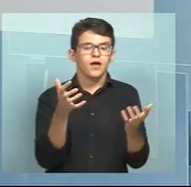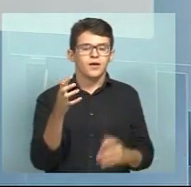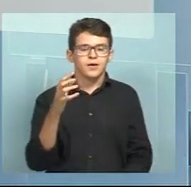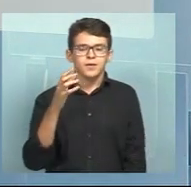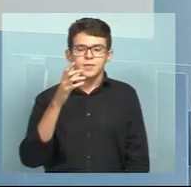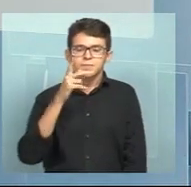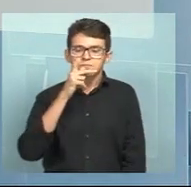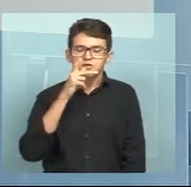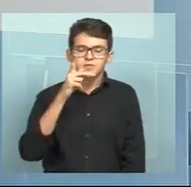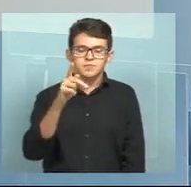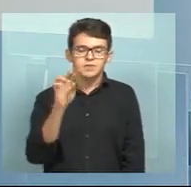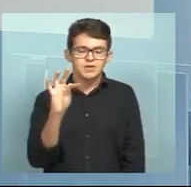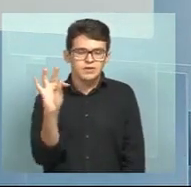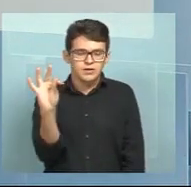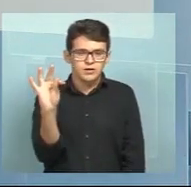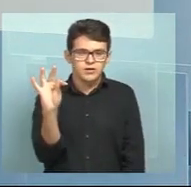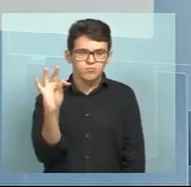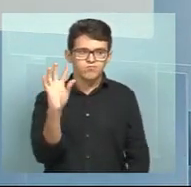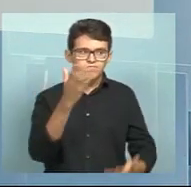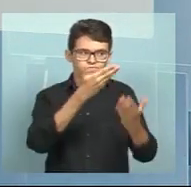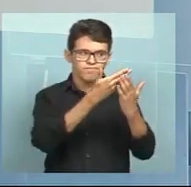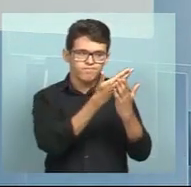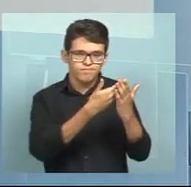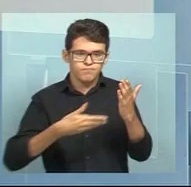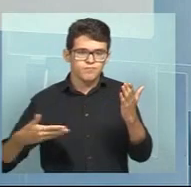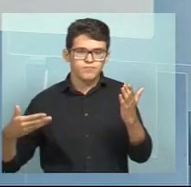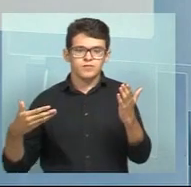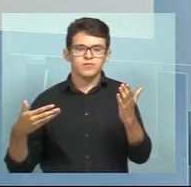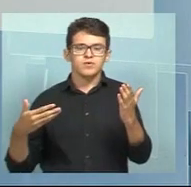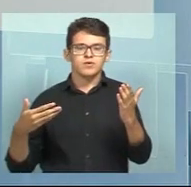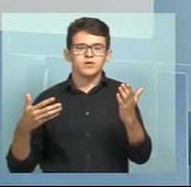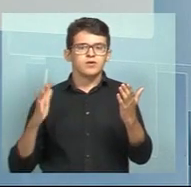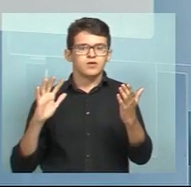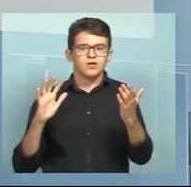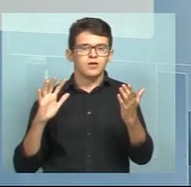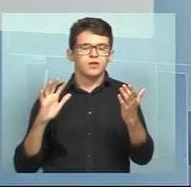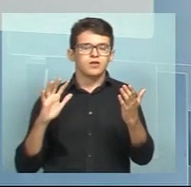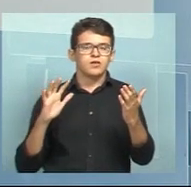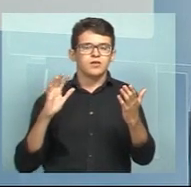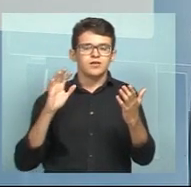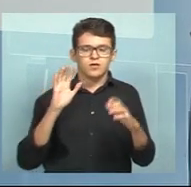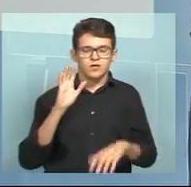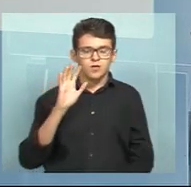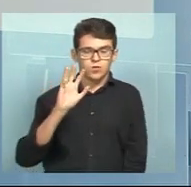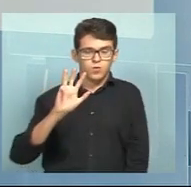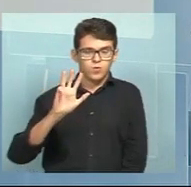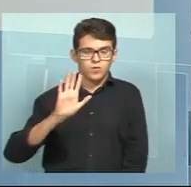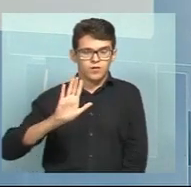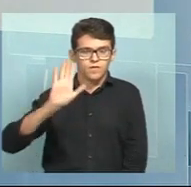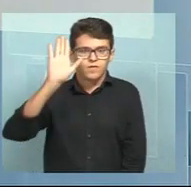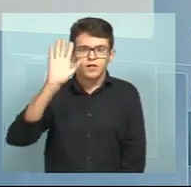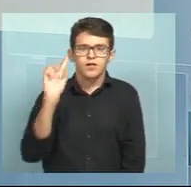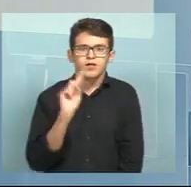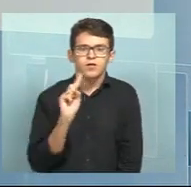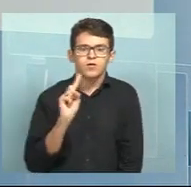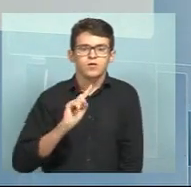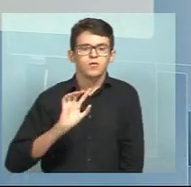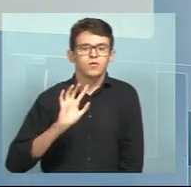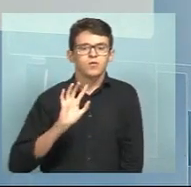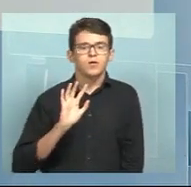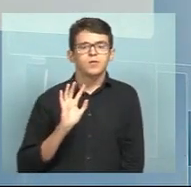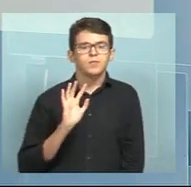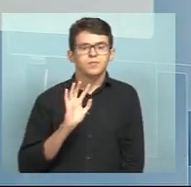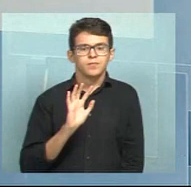recuasse, coisa que não aconteceu, e não lançasse a candidatura mais do Lula, se o placar fosse o que aconteceu, 3-0.